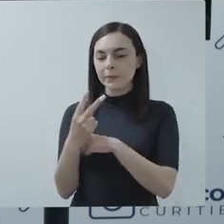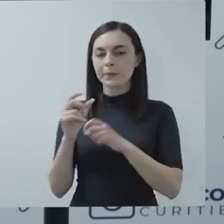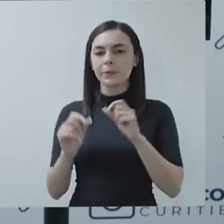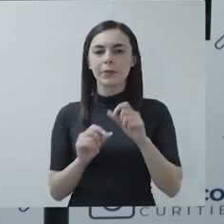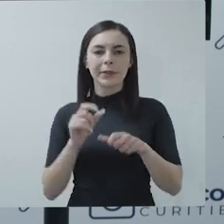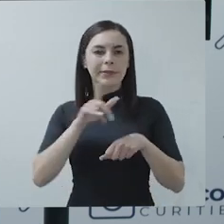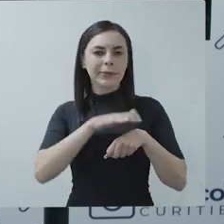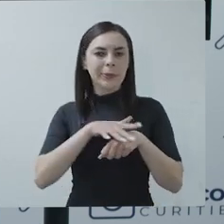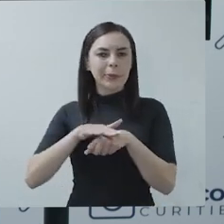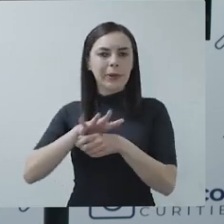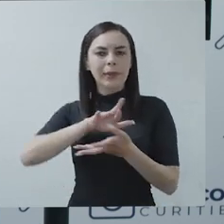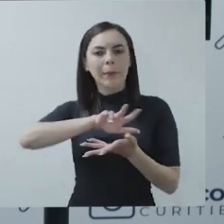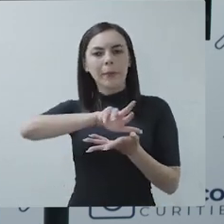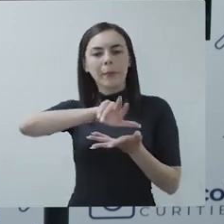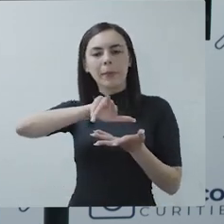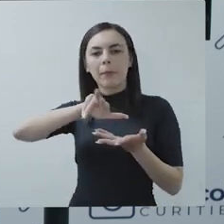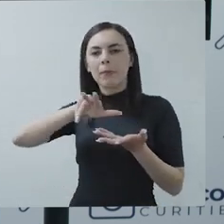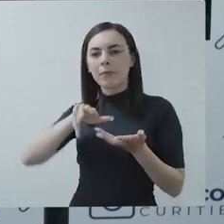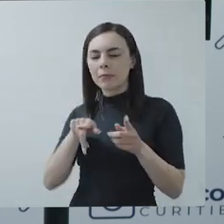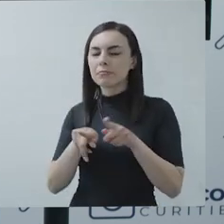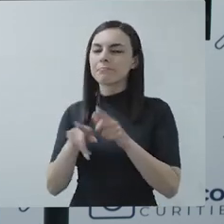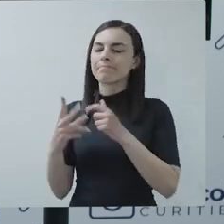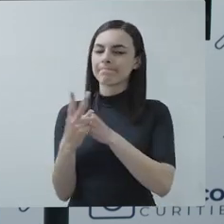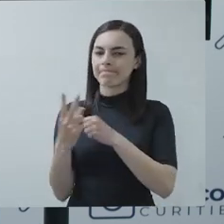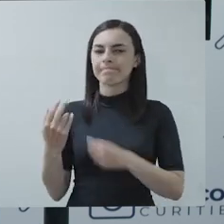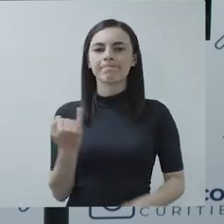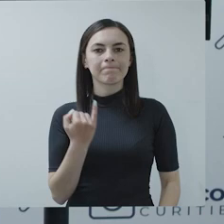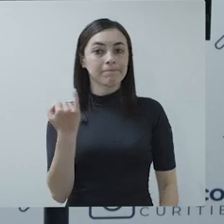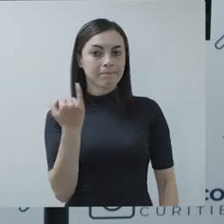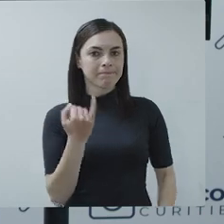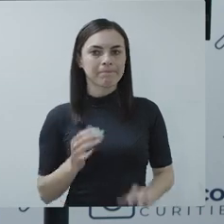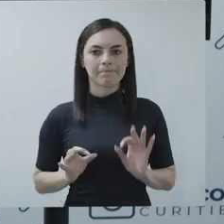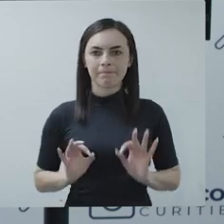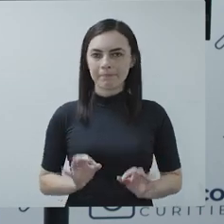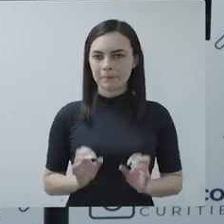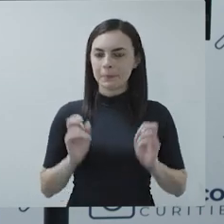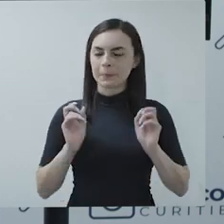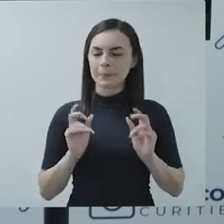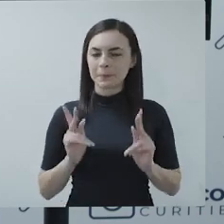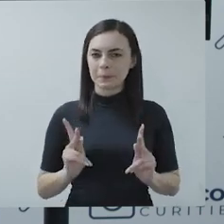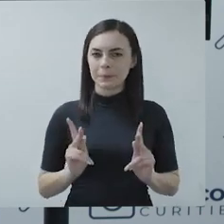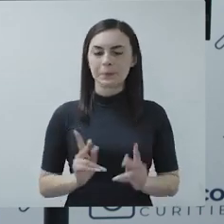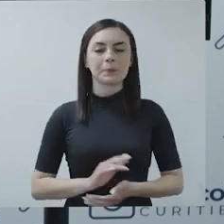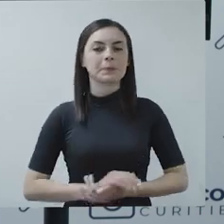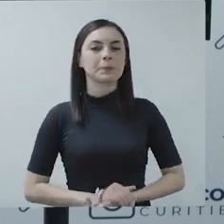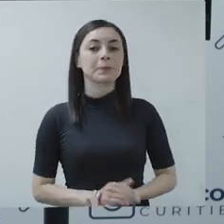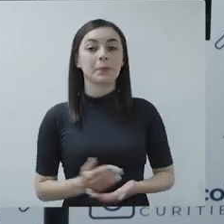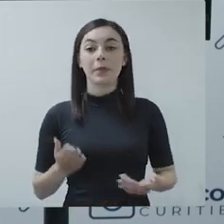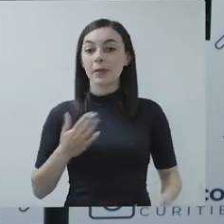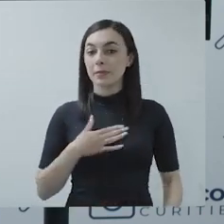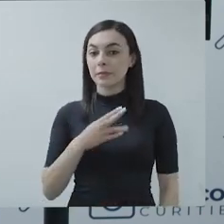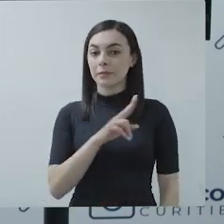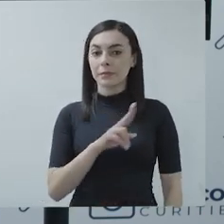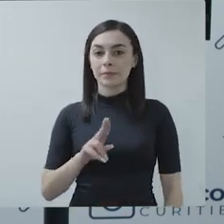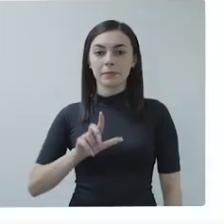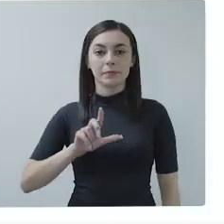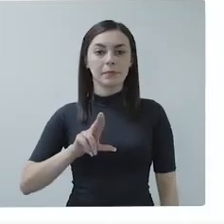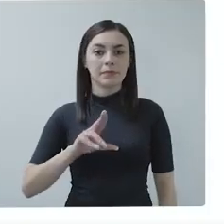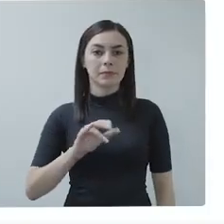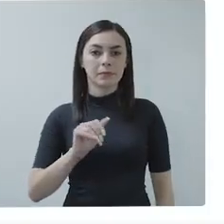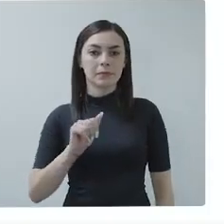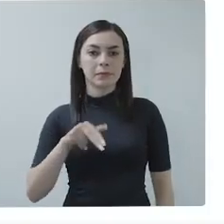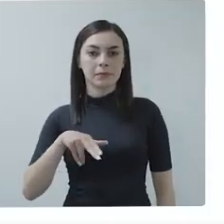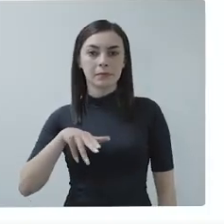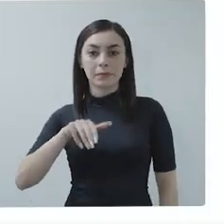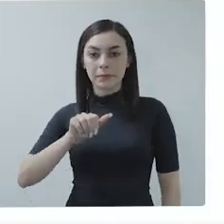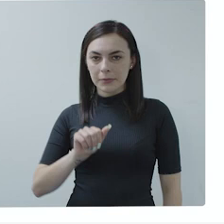essas doenças que estão por aí. A gente se cuida bastante, tá? Então, ok. Vamos lá, eu sou a professora Luciana, vocês já